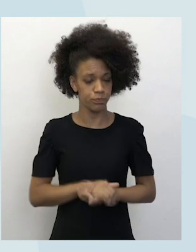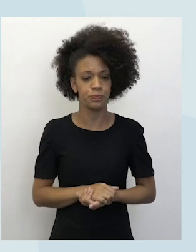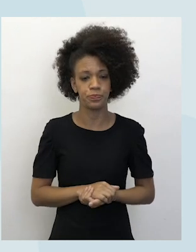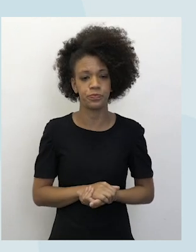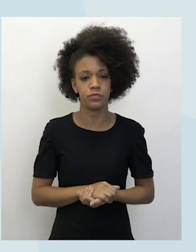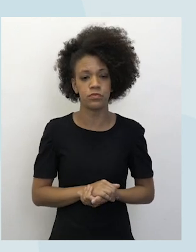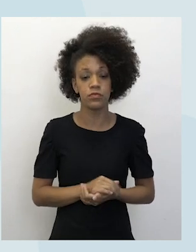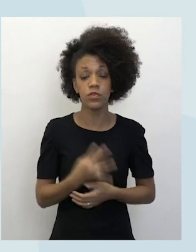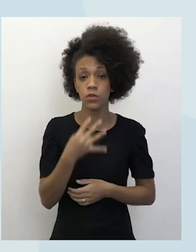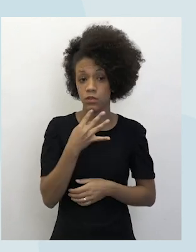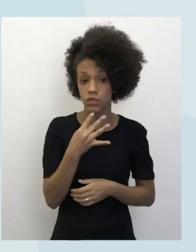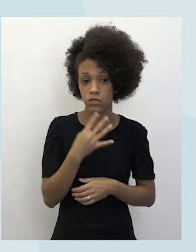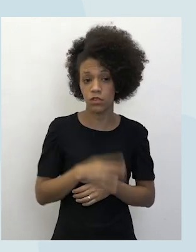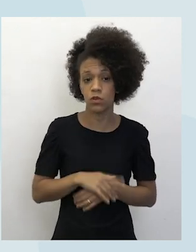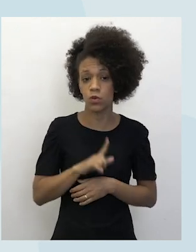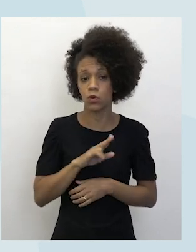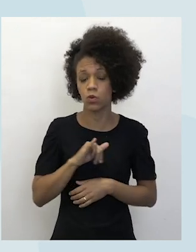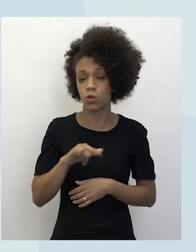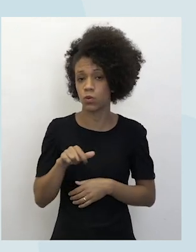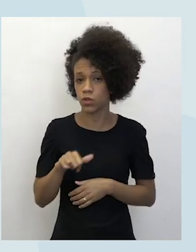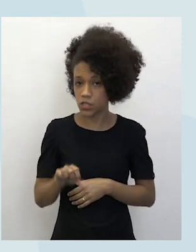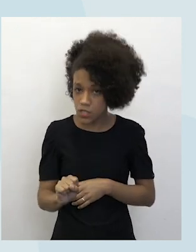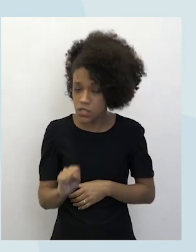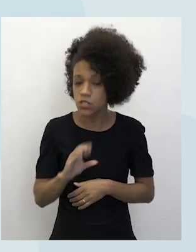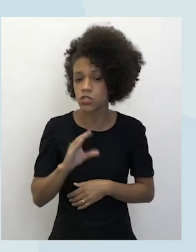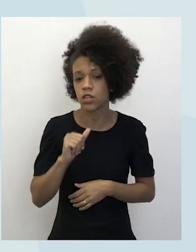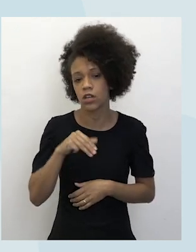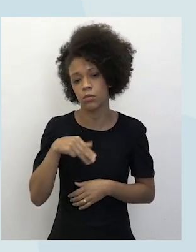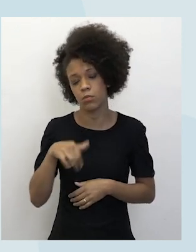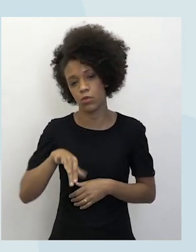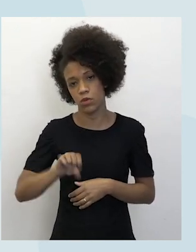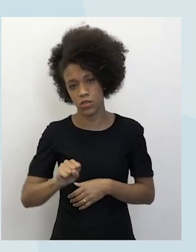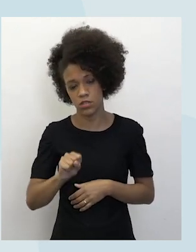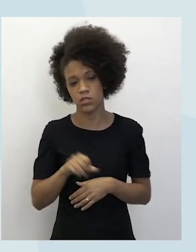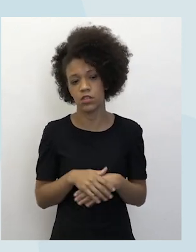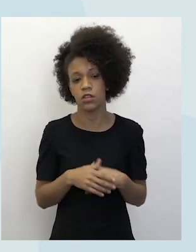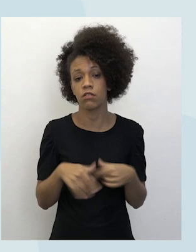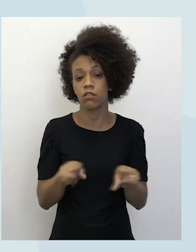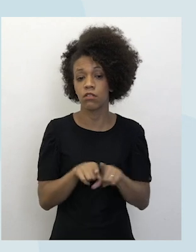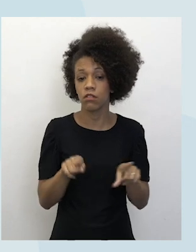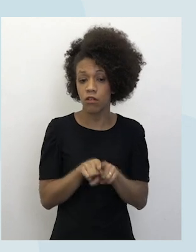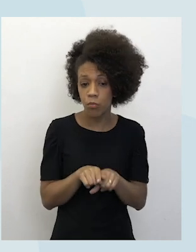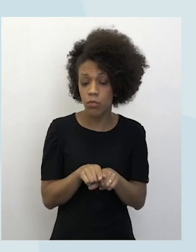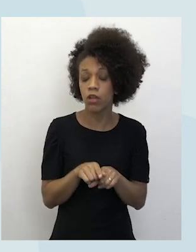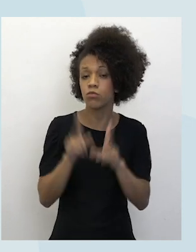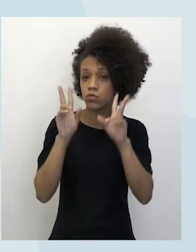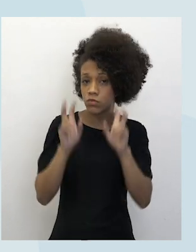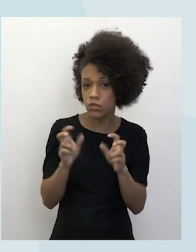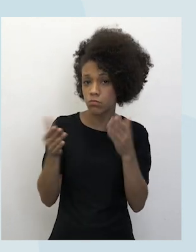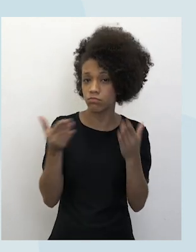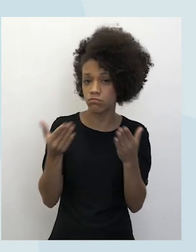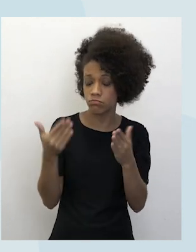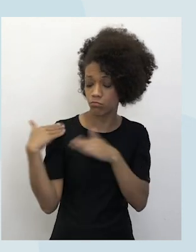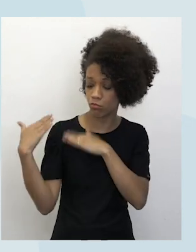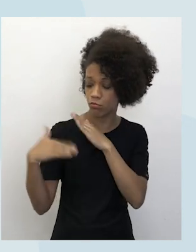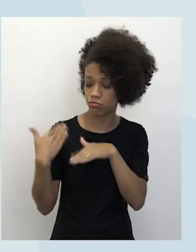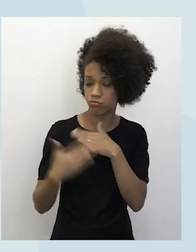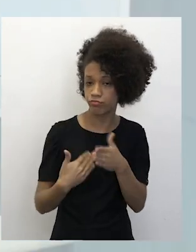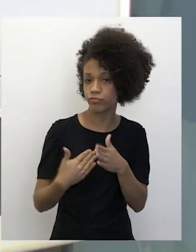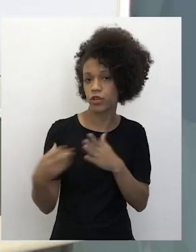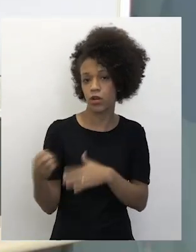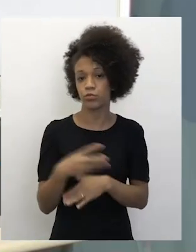e vamos conhecer o poeta Luís de Camões e relacionar os temas tratados no período histórico de Camões a